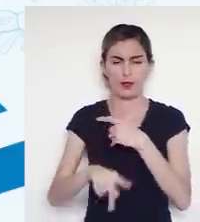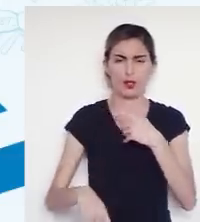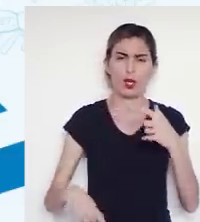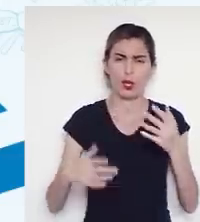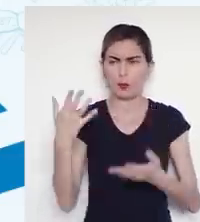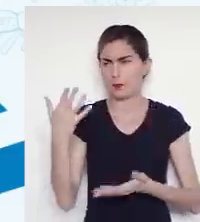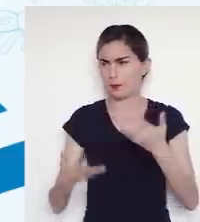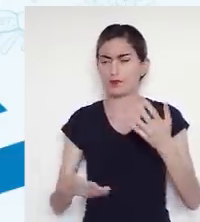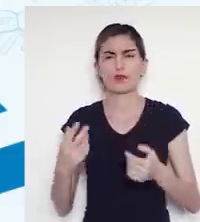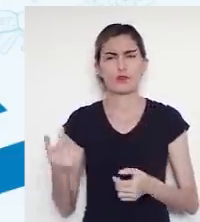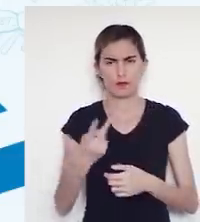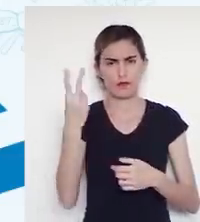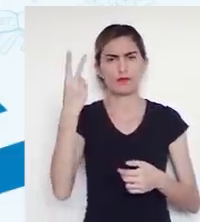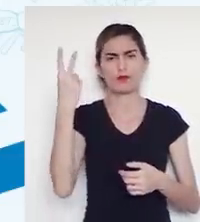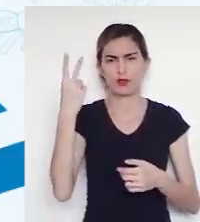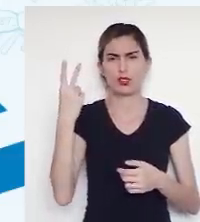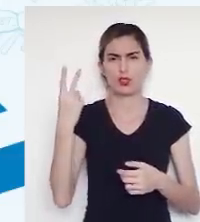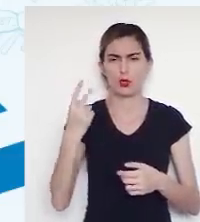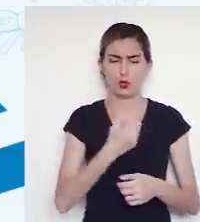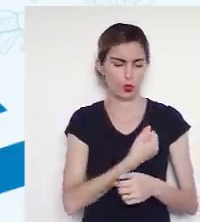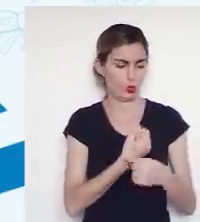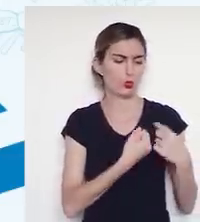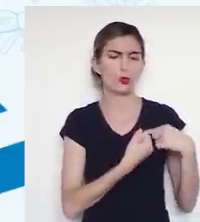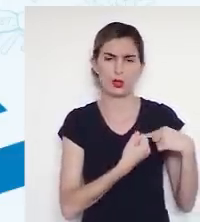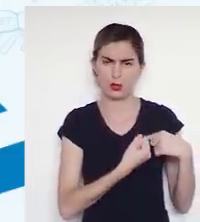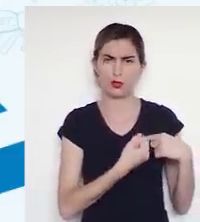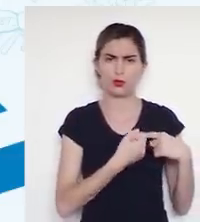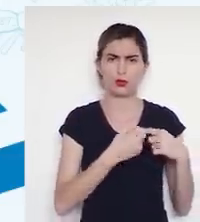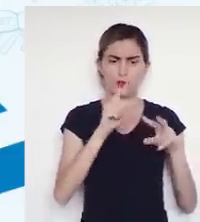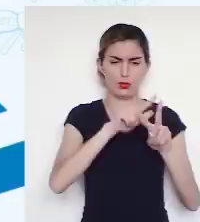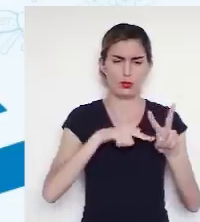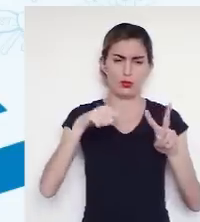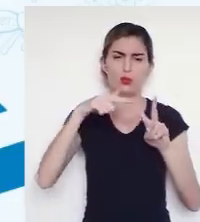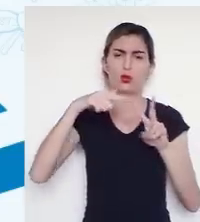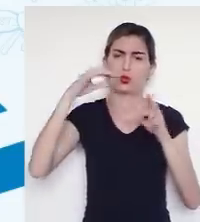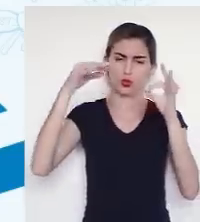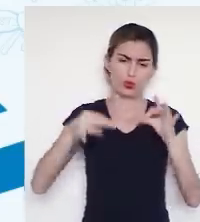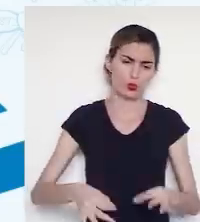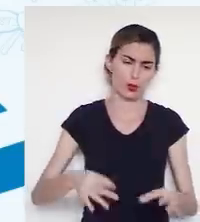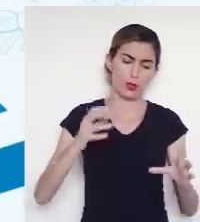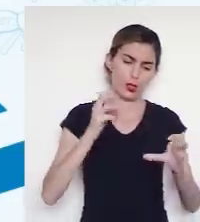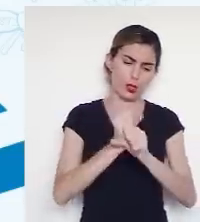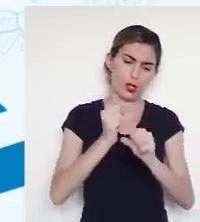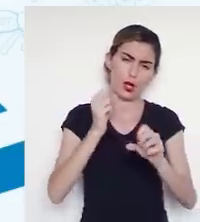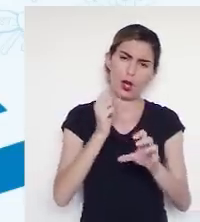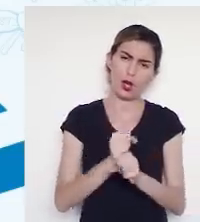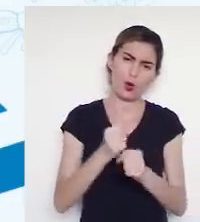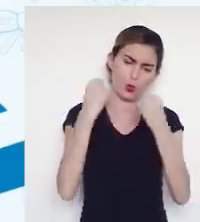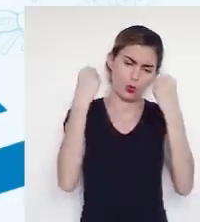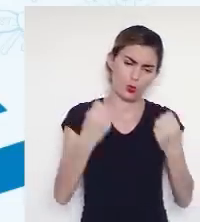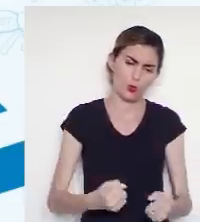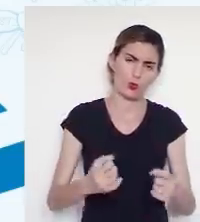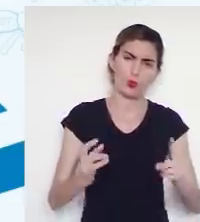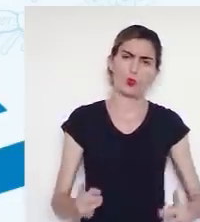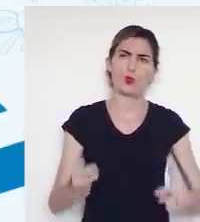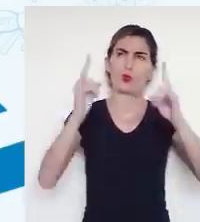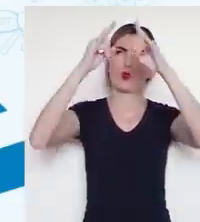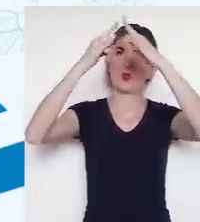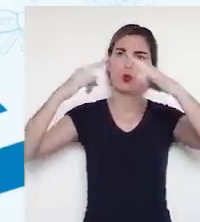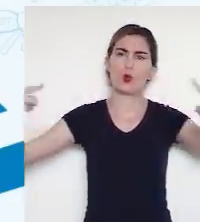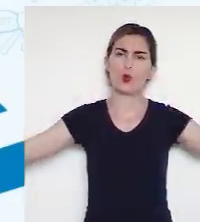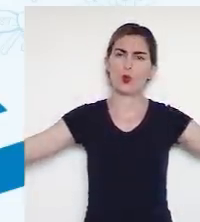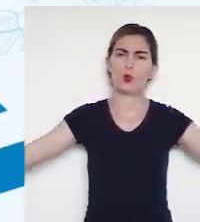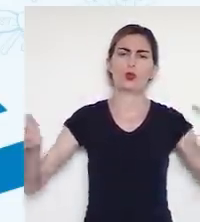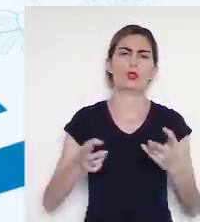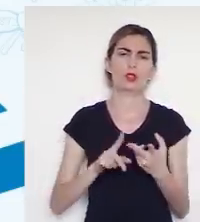se valer muito de tais números irracionais. Justamente para o cálculo da carga de uma ponte, por exemplo, de